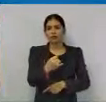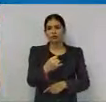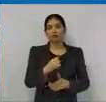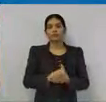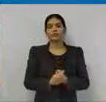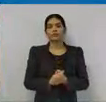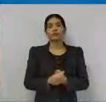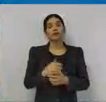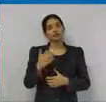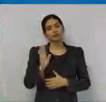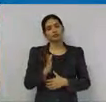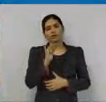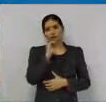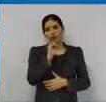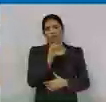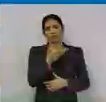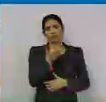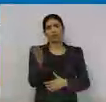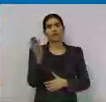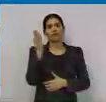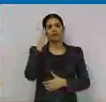automação do nosso sistema.